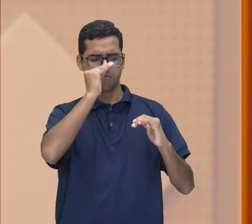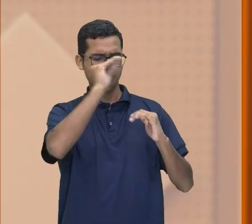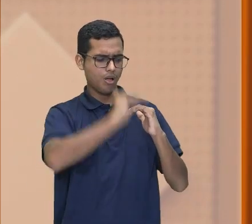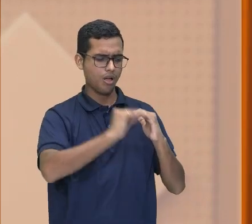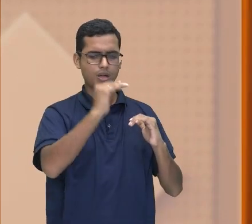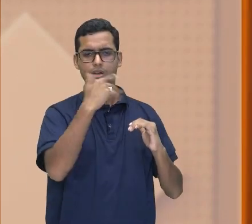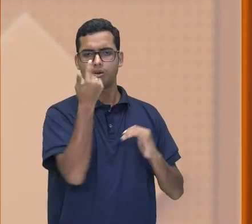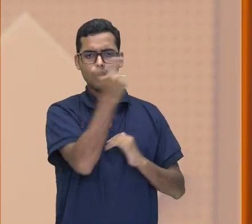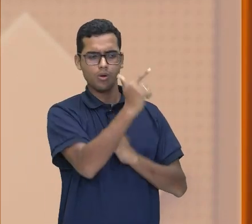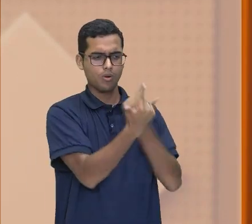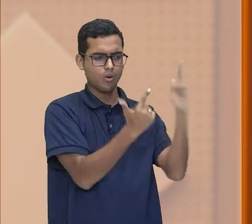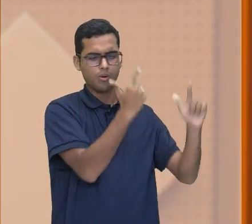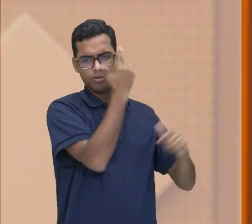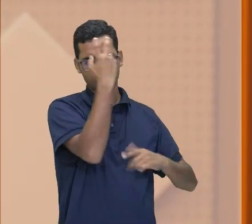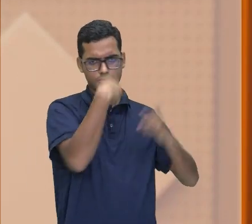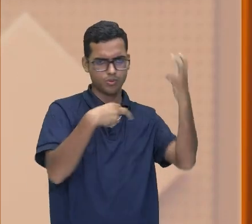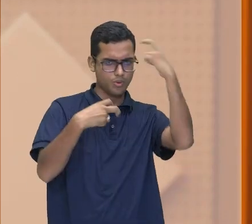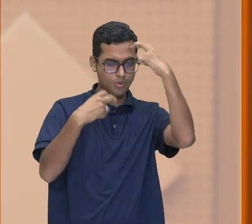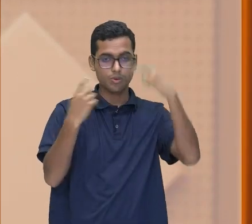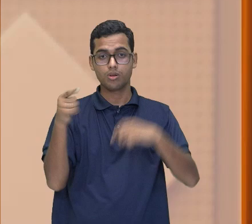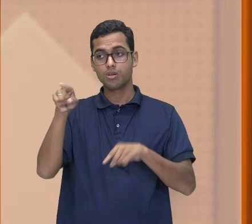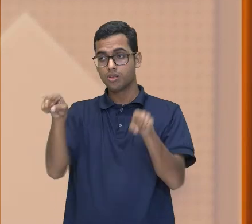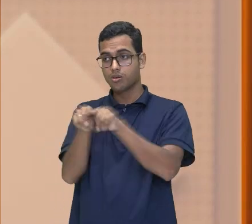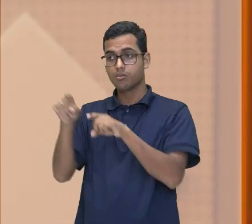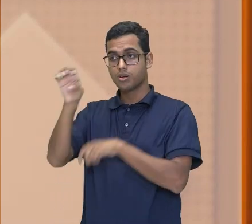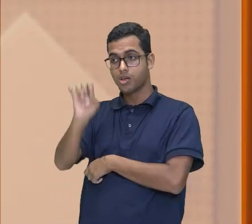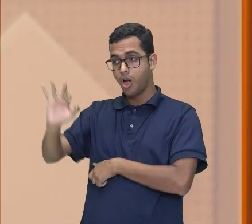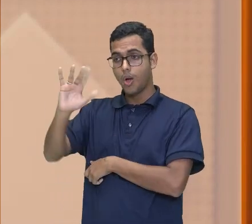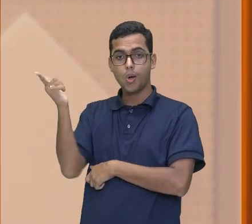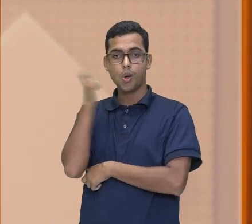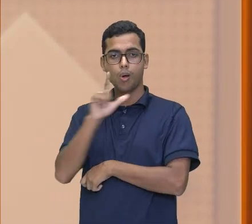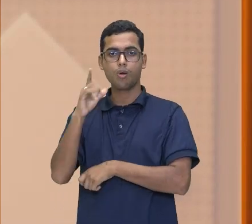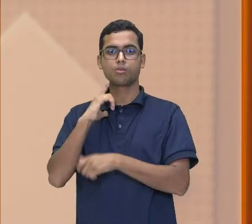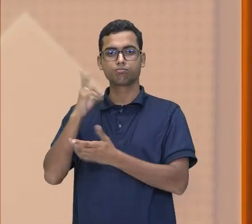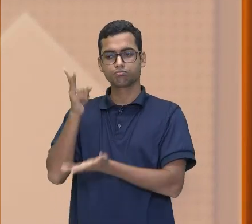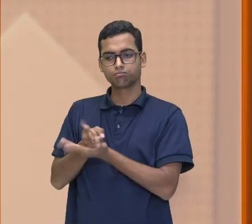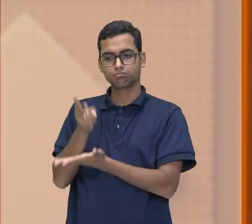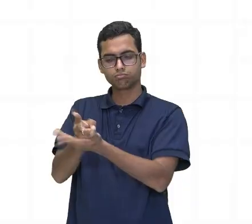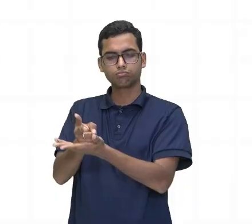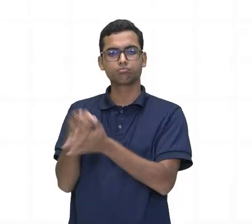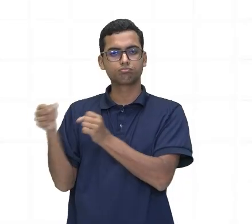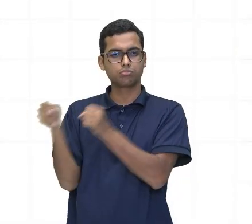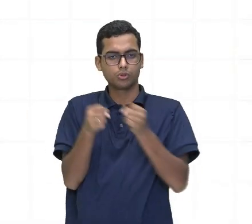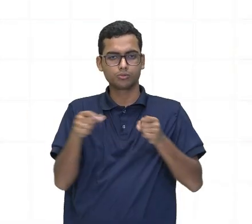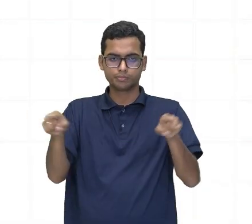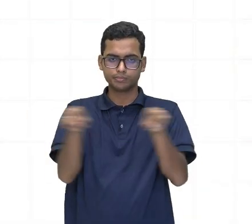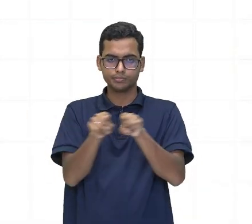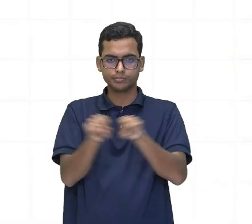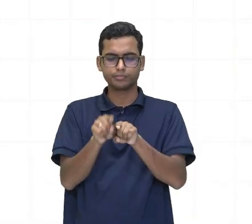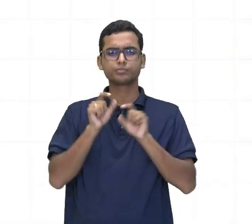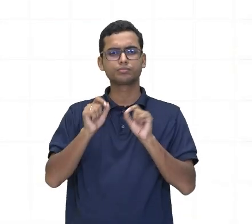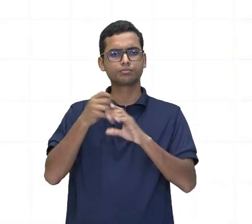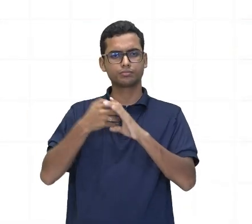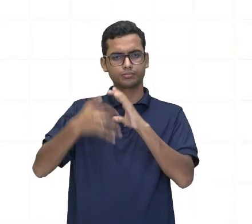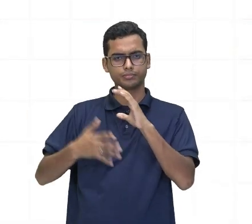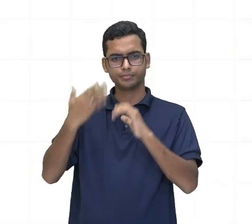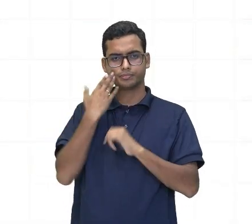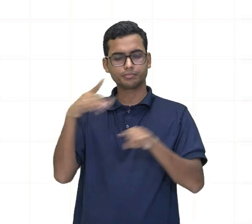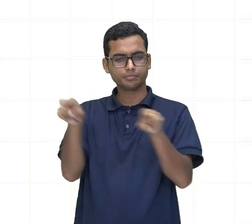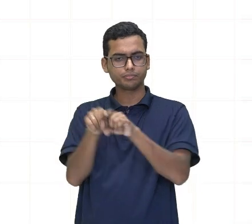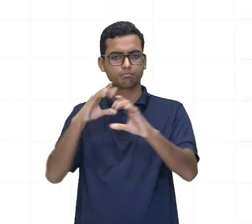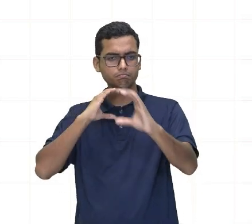venha se estabelecer. Certo? Quais são as permanências do eurocentrismo? Vamos a elas. Meios